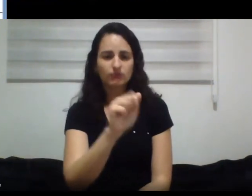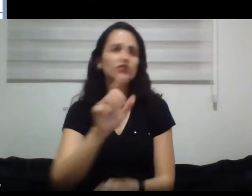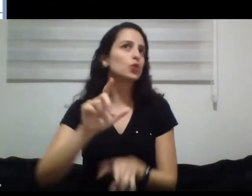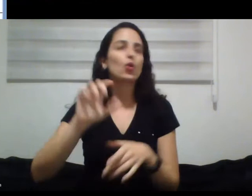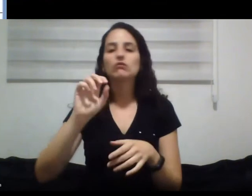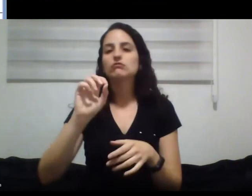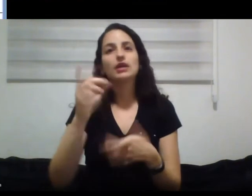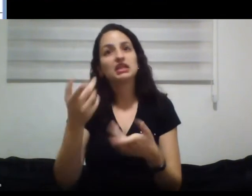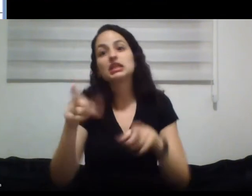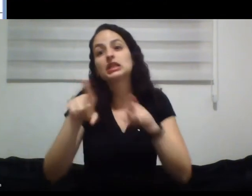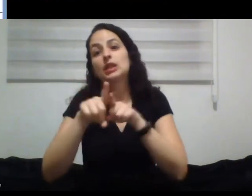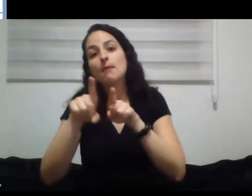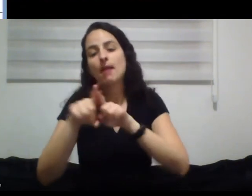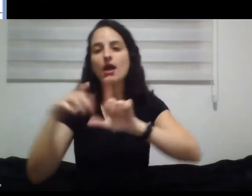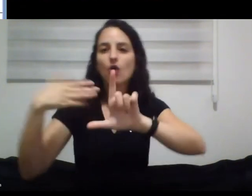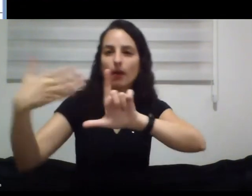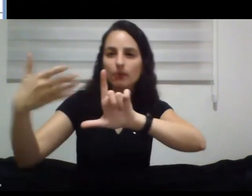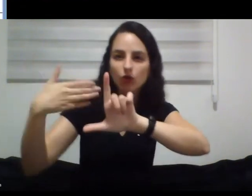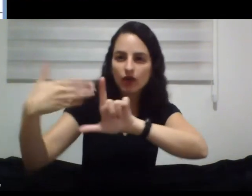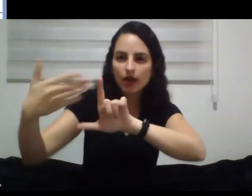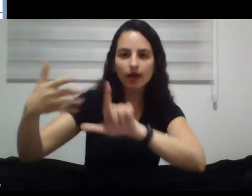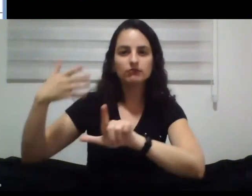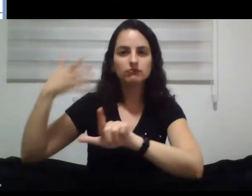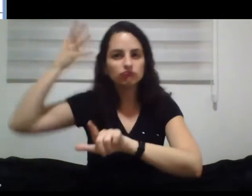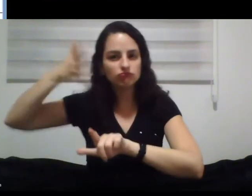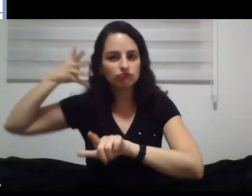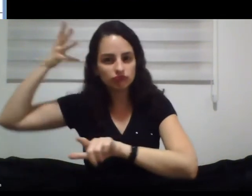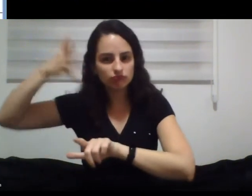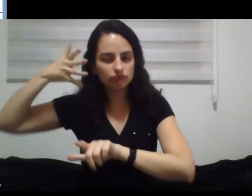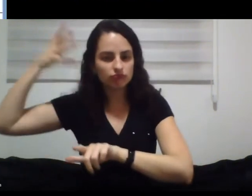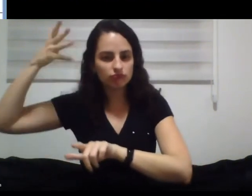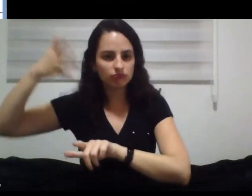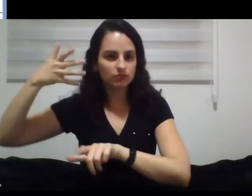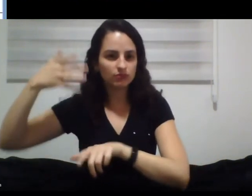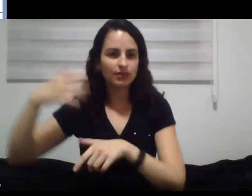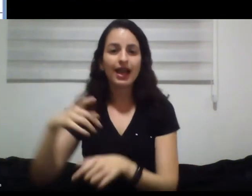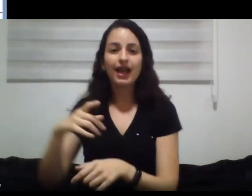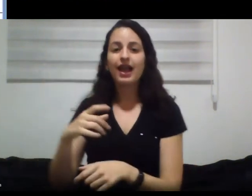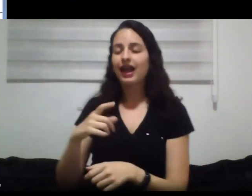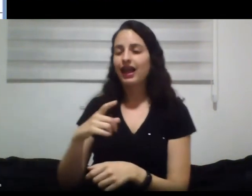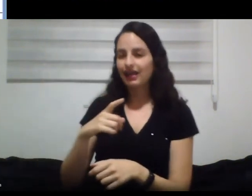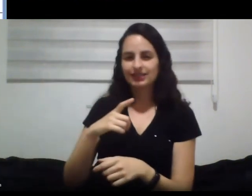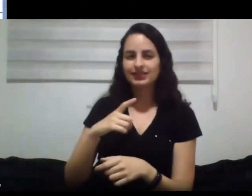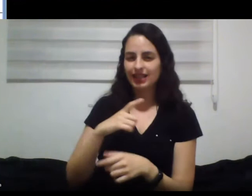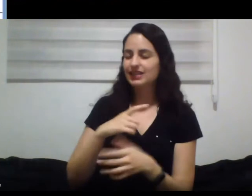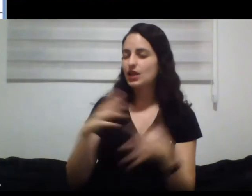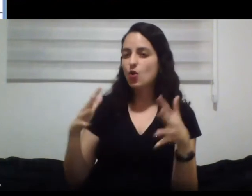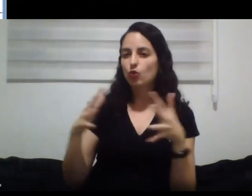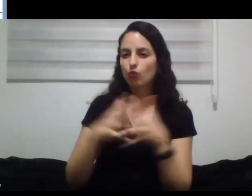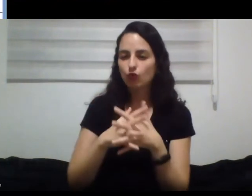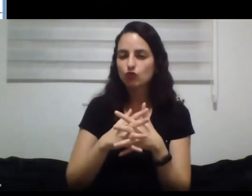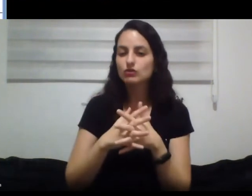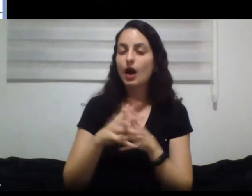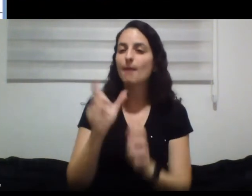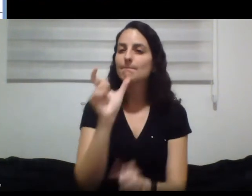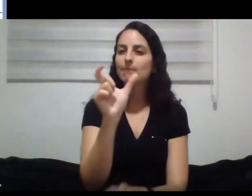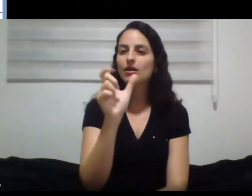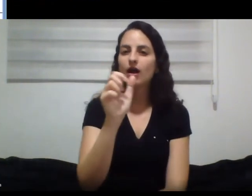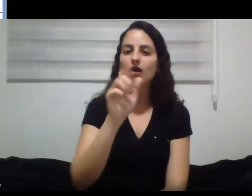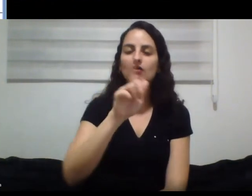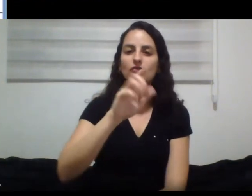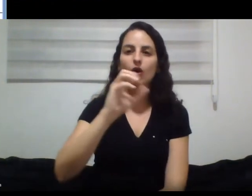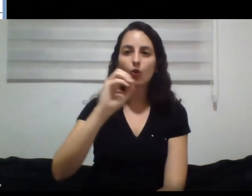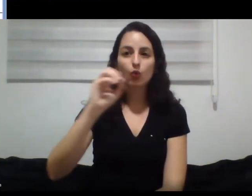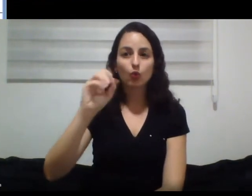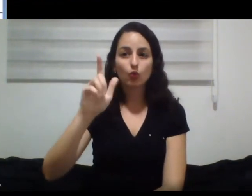lá, um tem mais recursos, o outro tem menos. Cada um tem um ponto positivo e um ponto negativo,